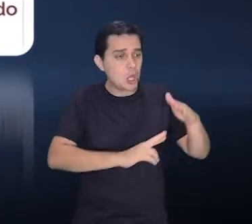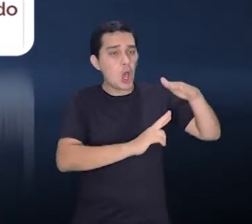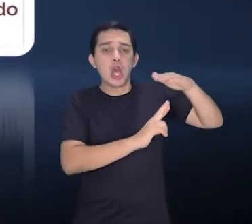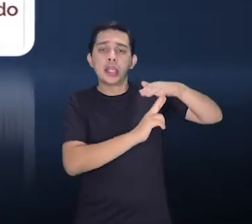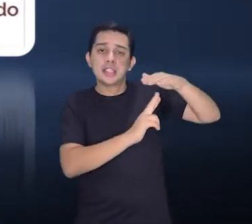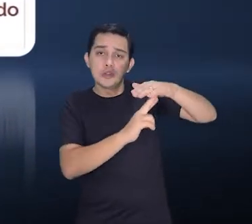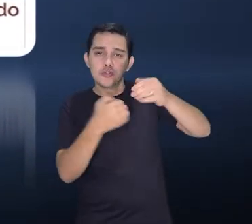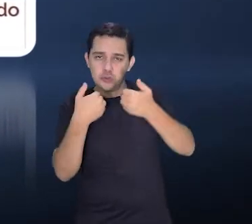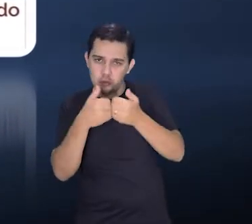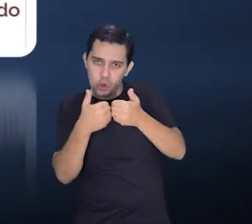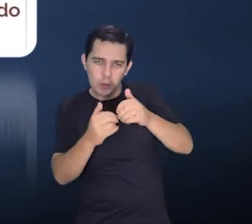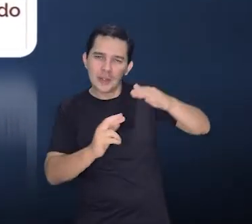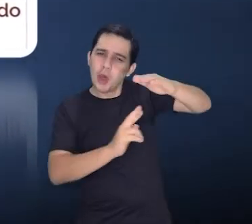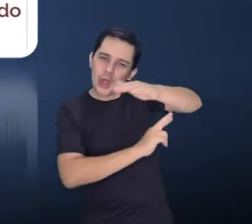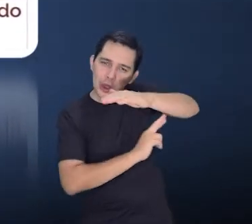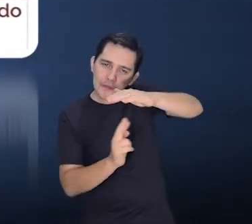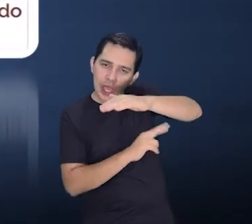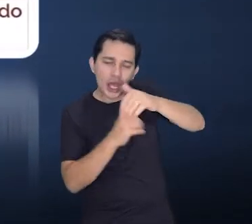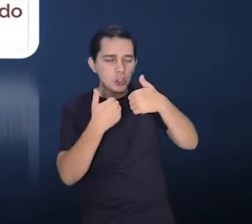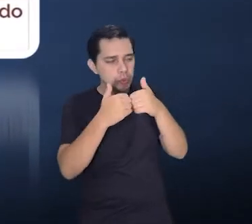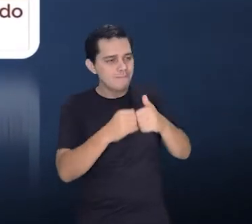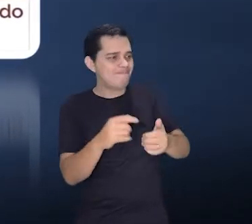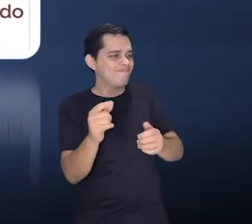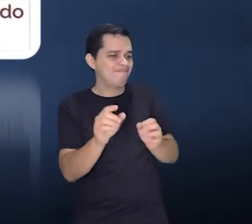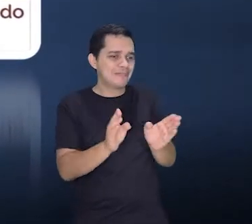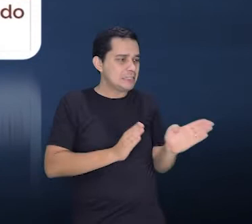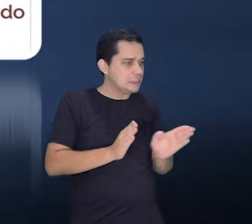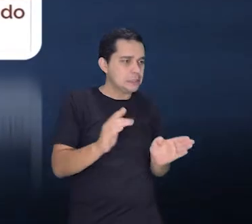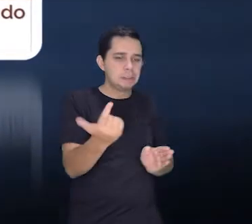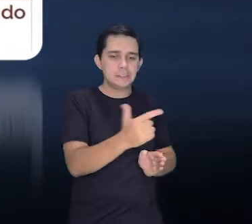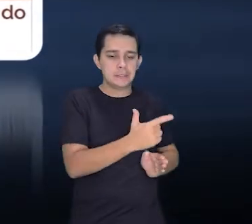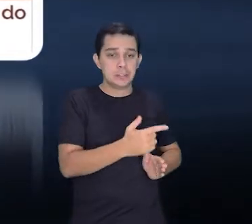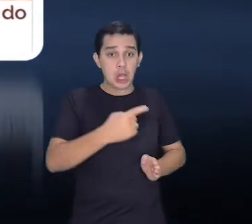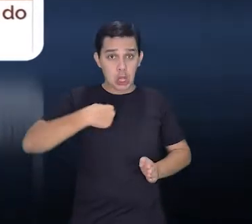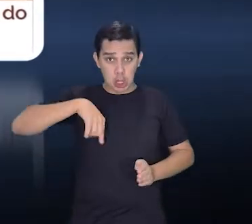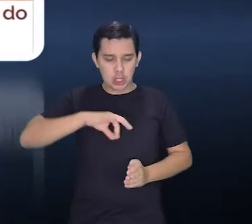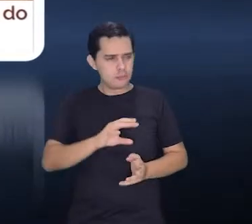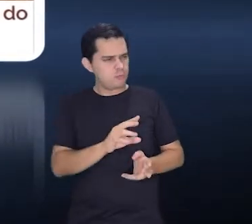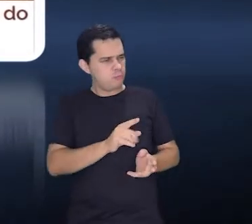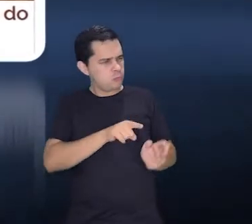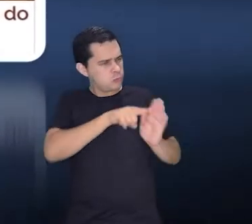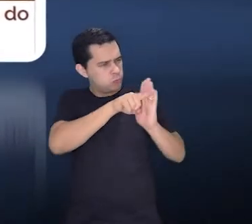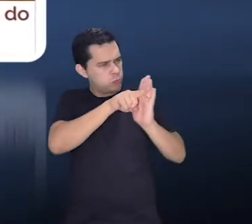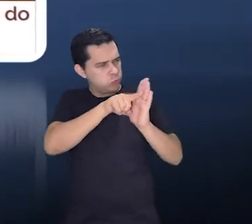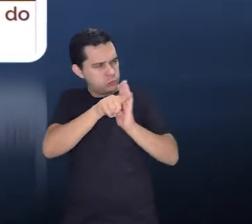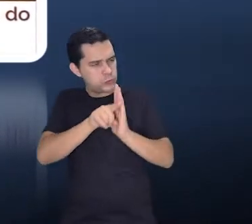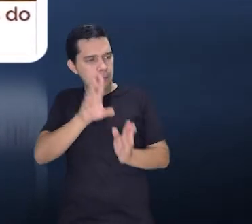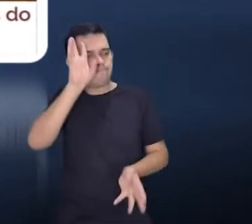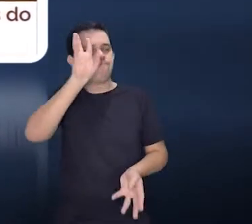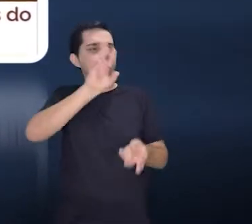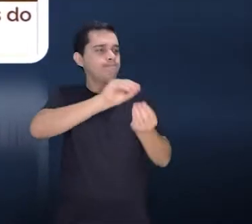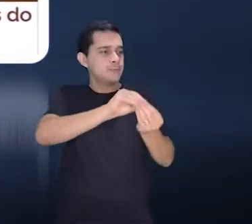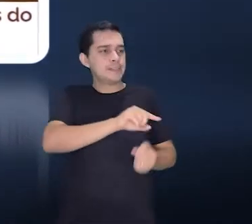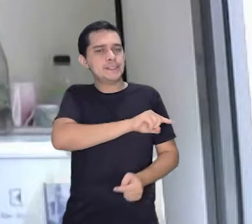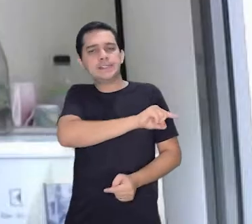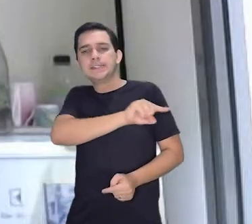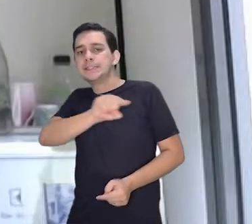rodoviárias, né, porque o que a gente percebeu, né, ao longo da investigação é que elas não estavam